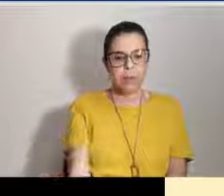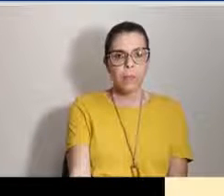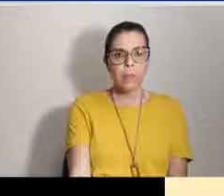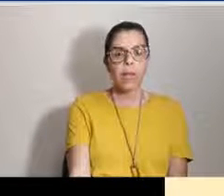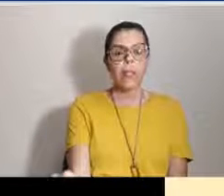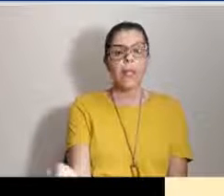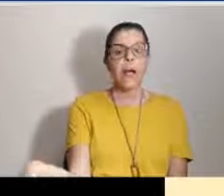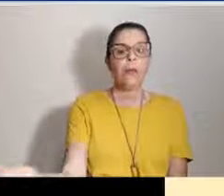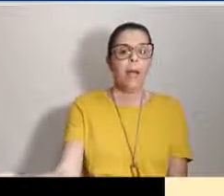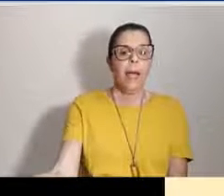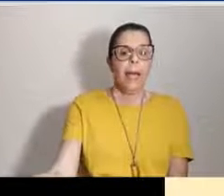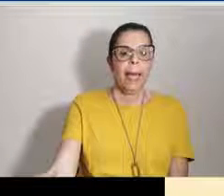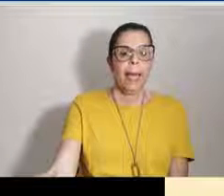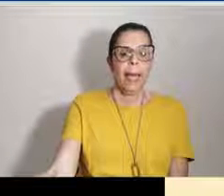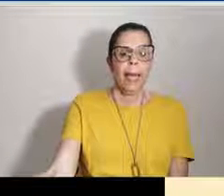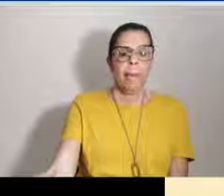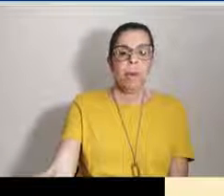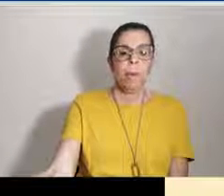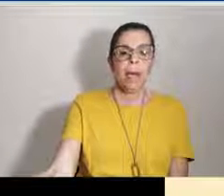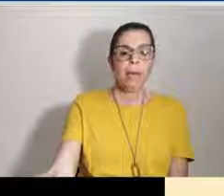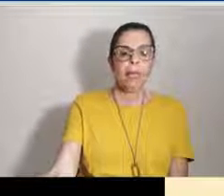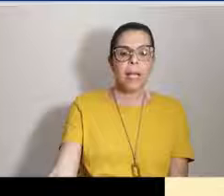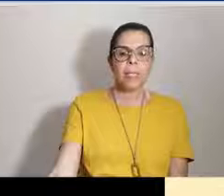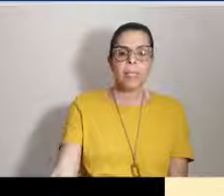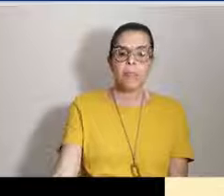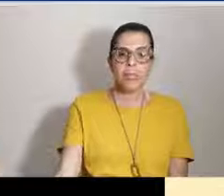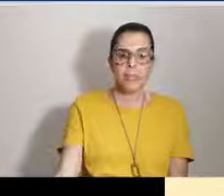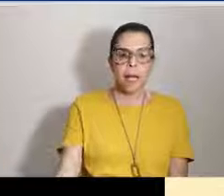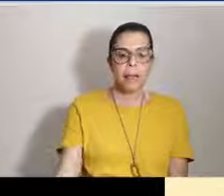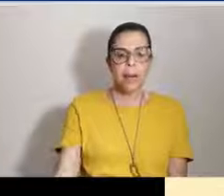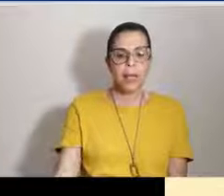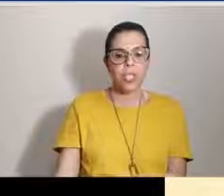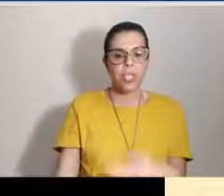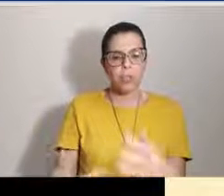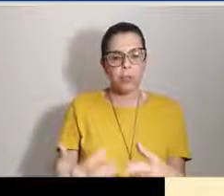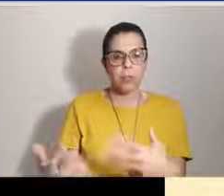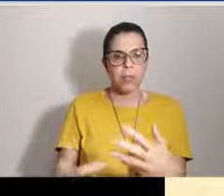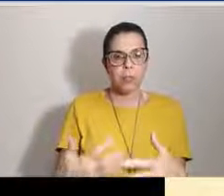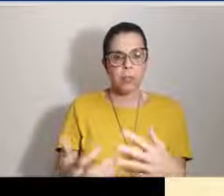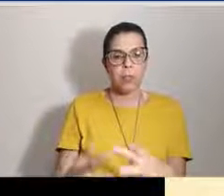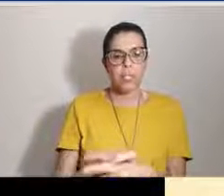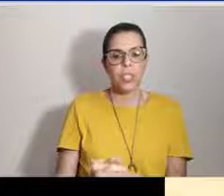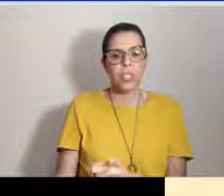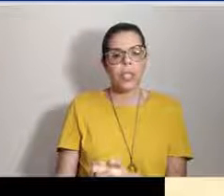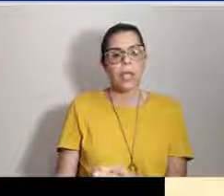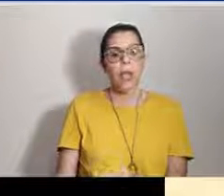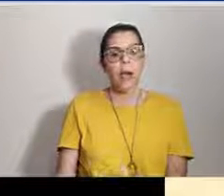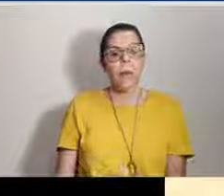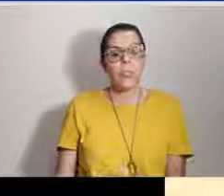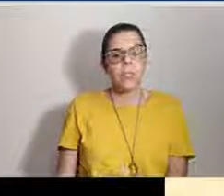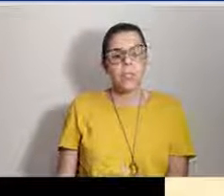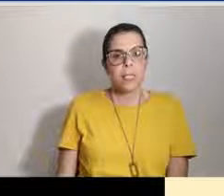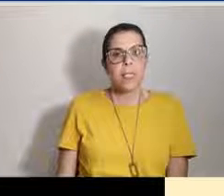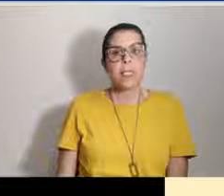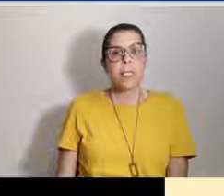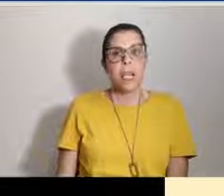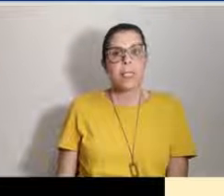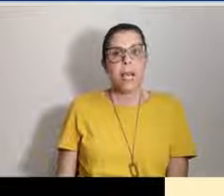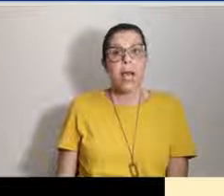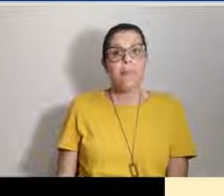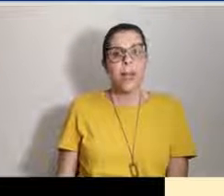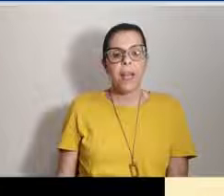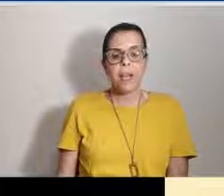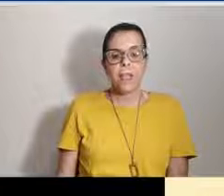vocês. Então, por meio da análise suscitada a partir das compreensões emitidas por docentes